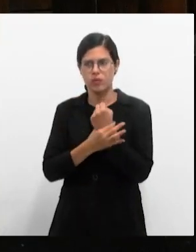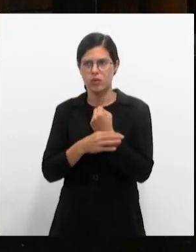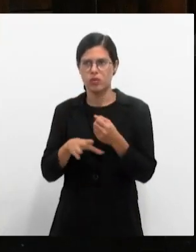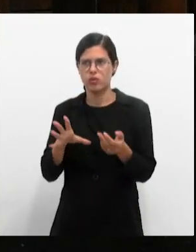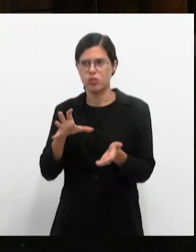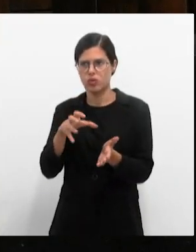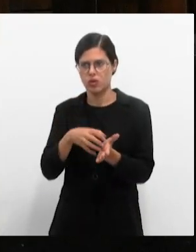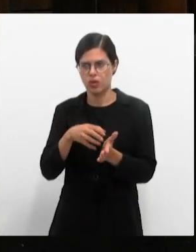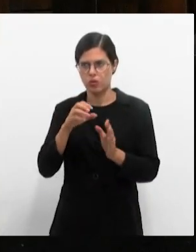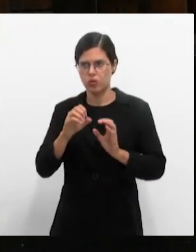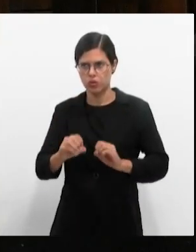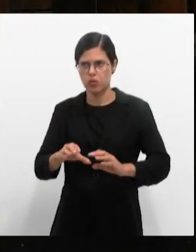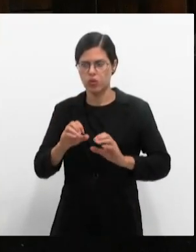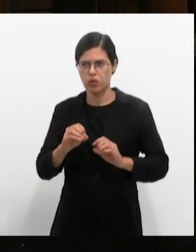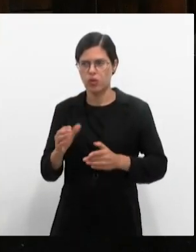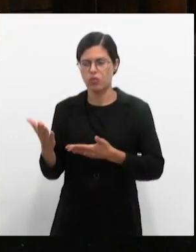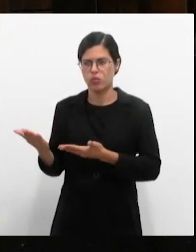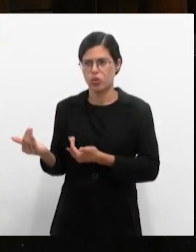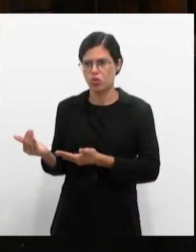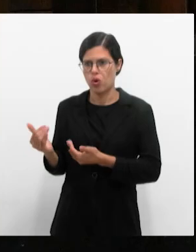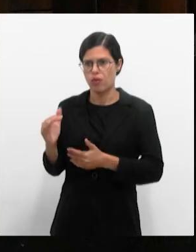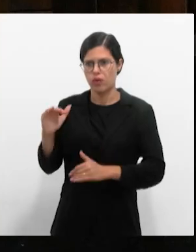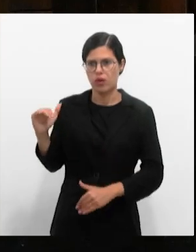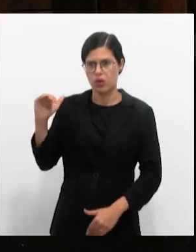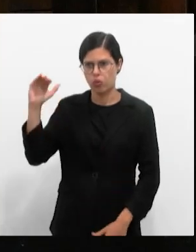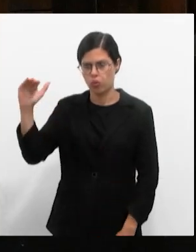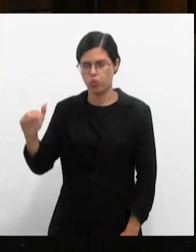de educação de jovens e adultos.